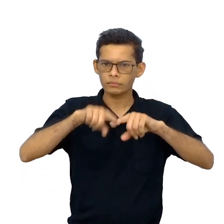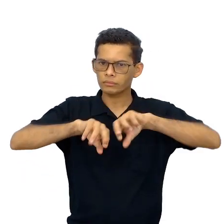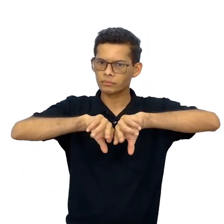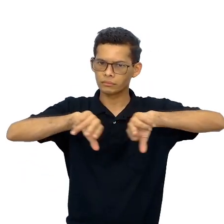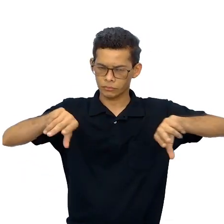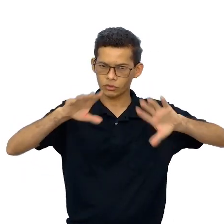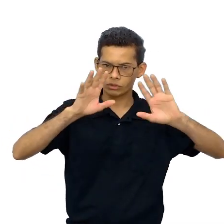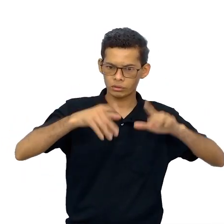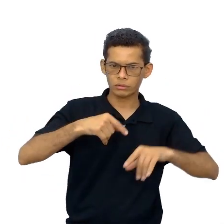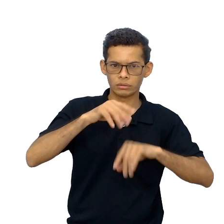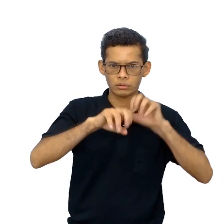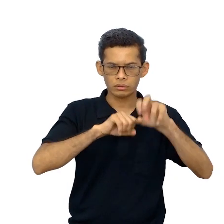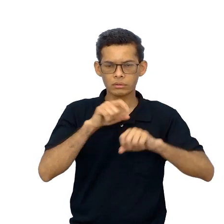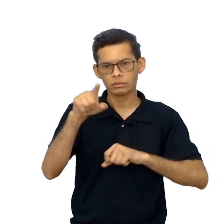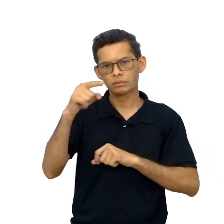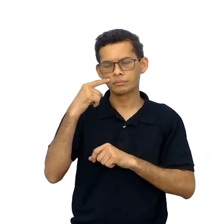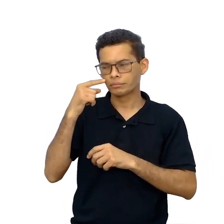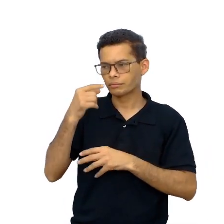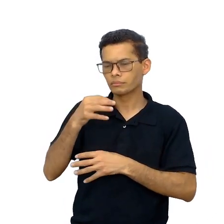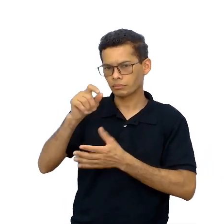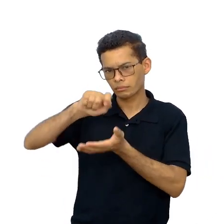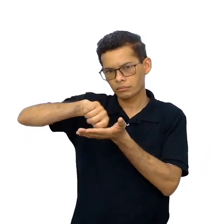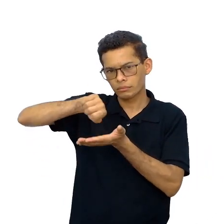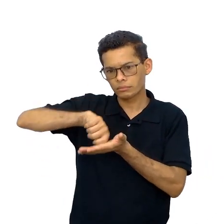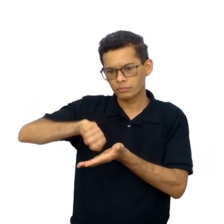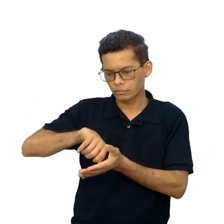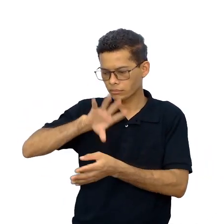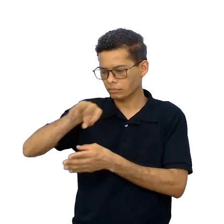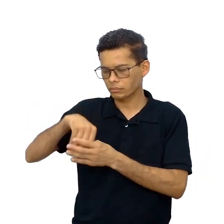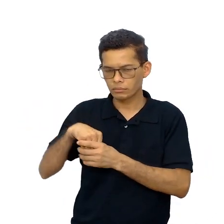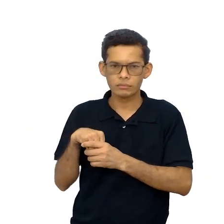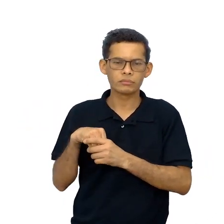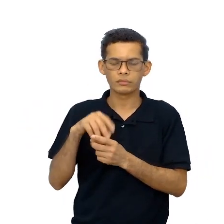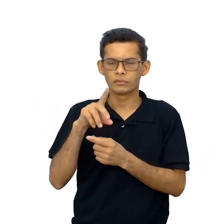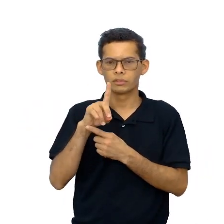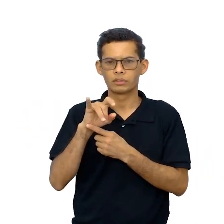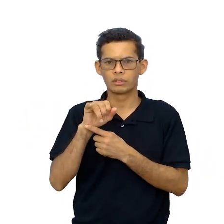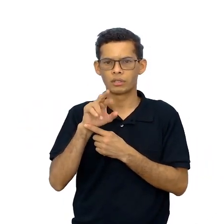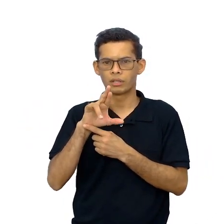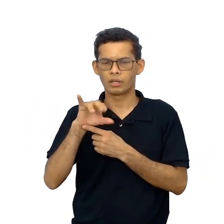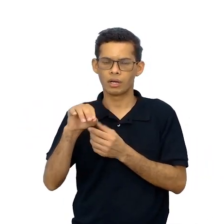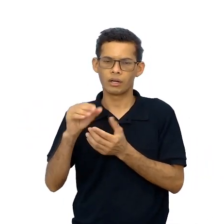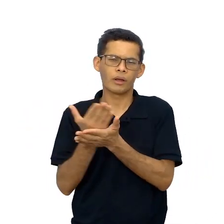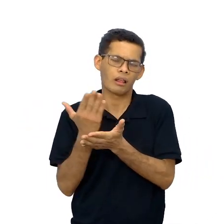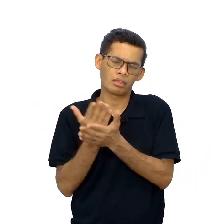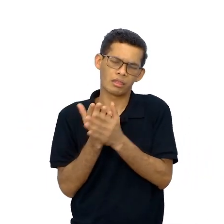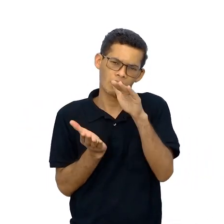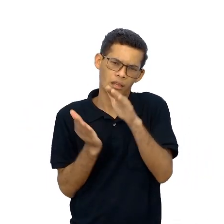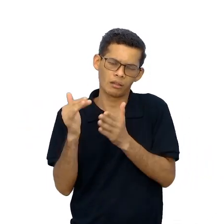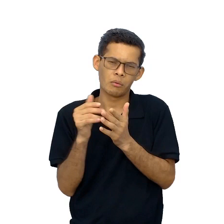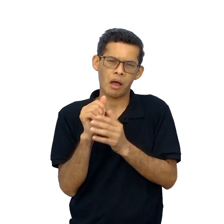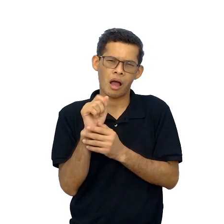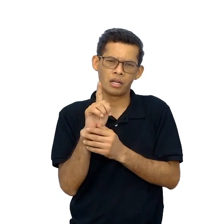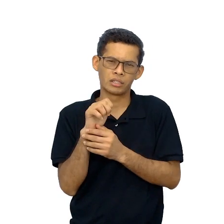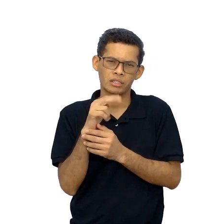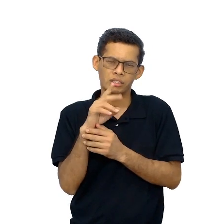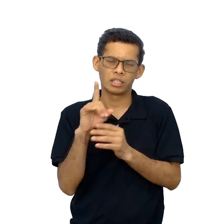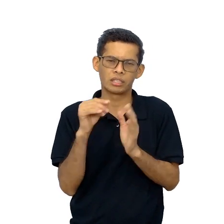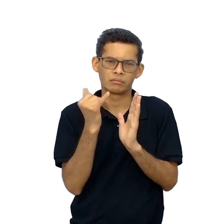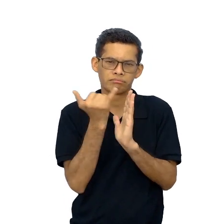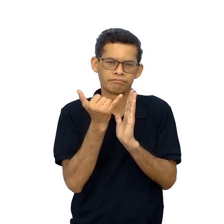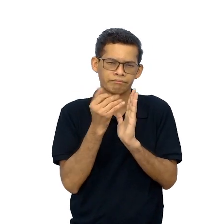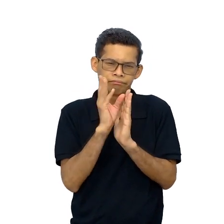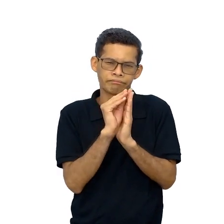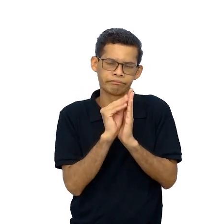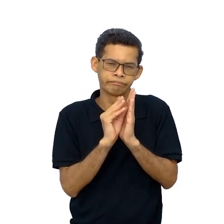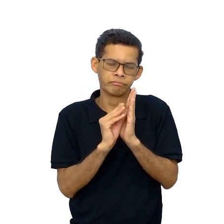Então, escrevam aí, né, no diário de bordo de vocês, escrevam no caderninho, numa agenda, né, para que no